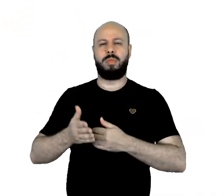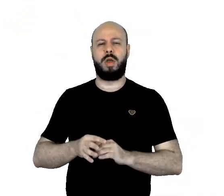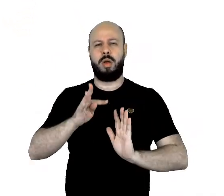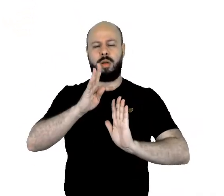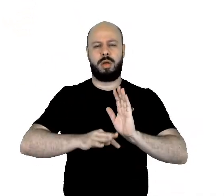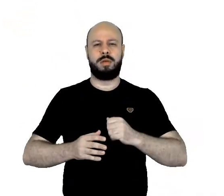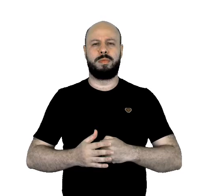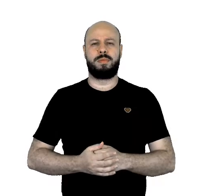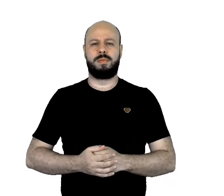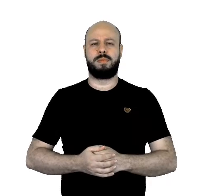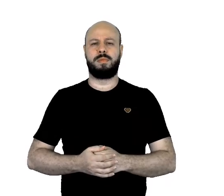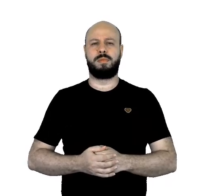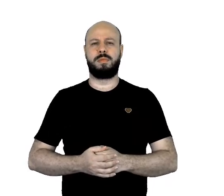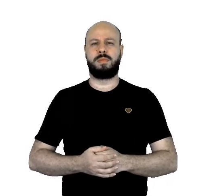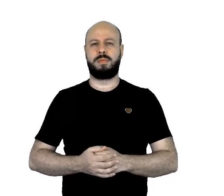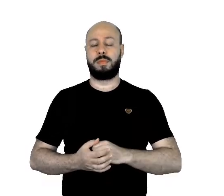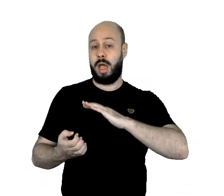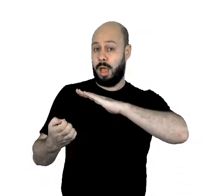texto.